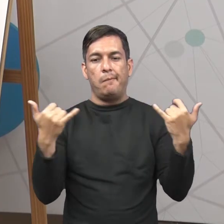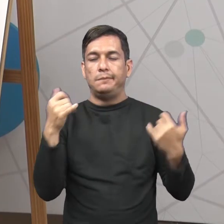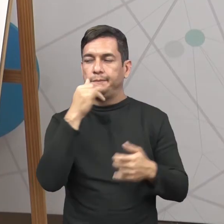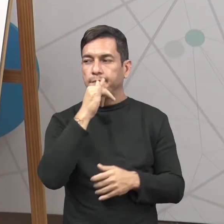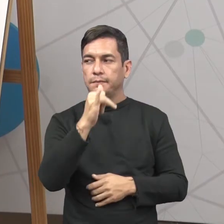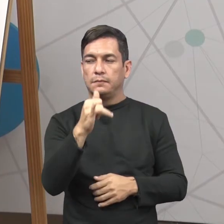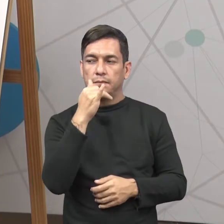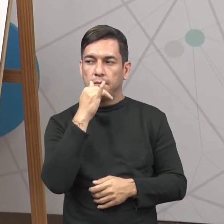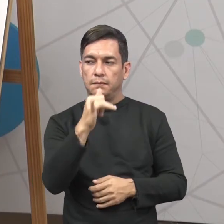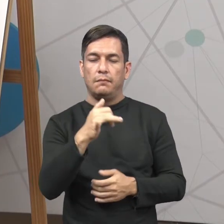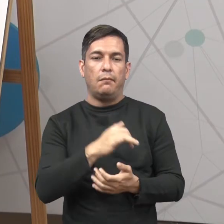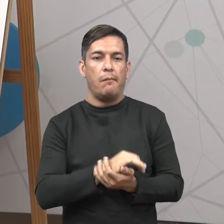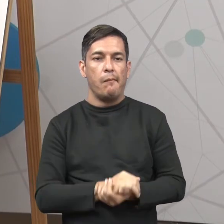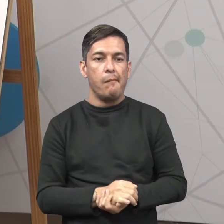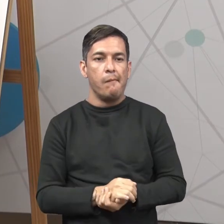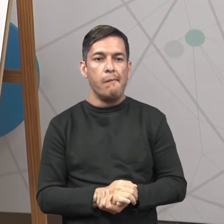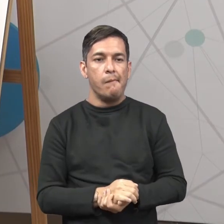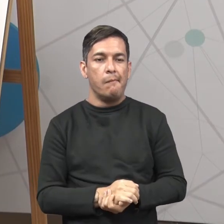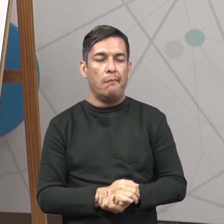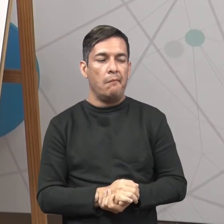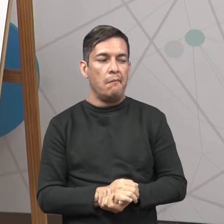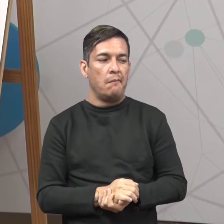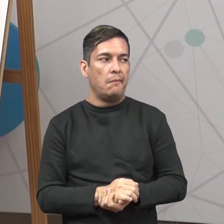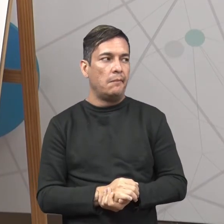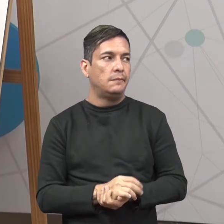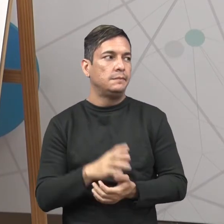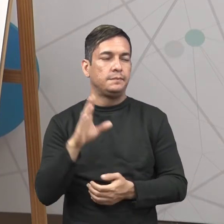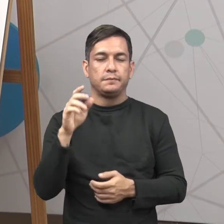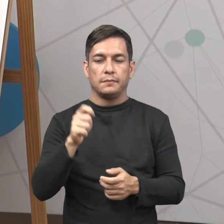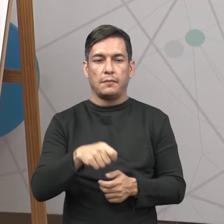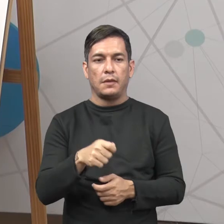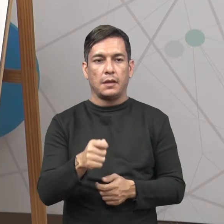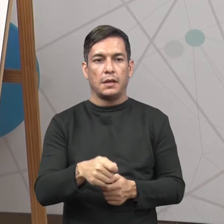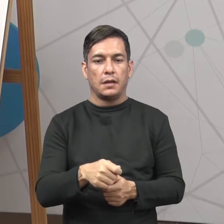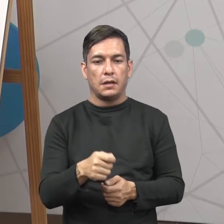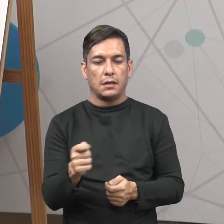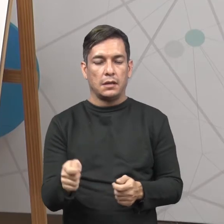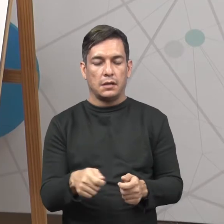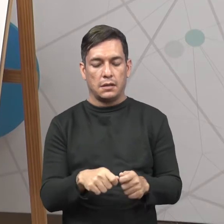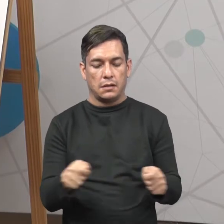energia elétrica, a corda,